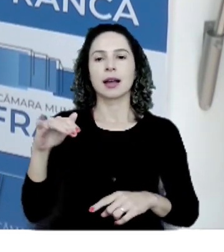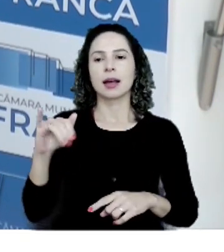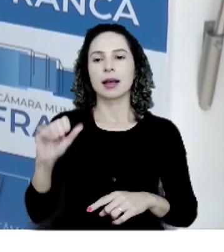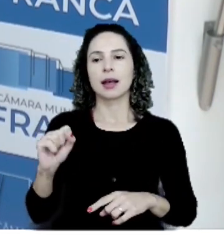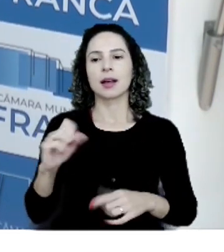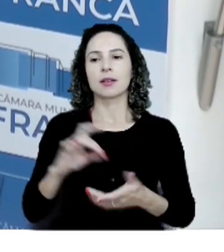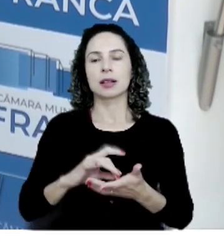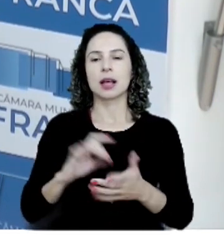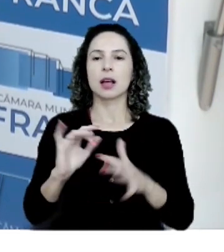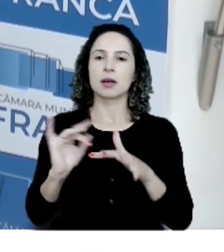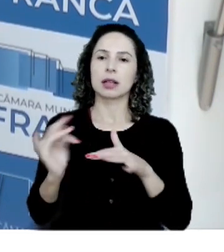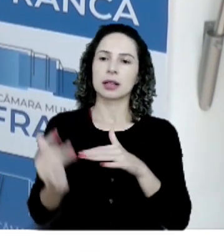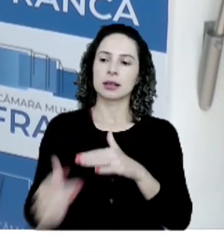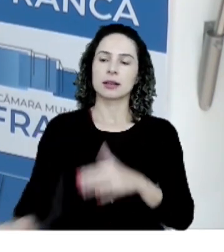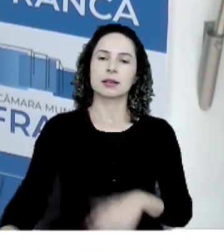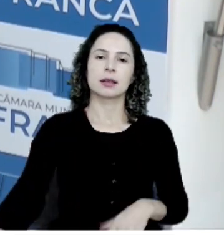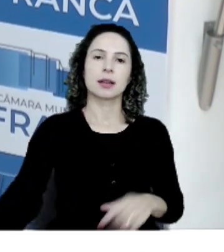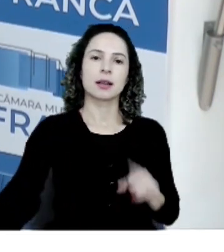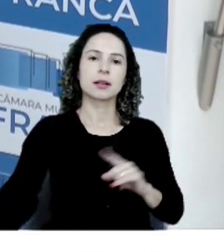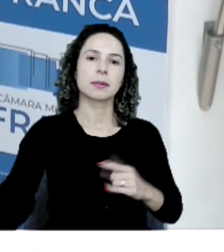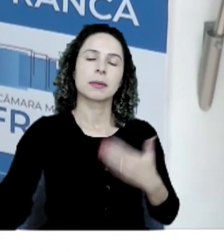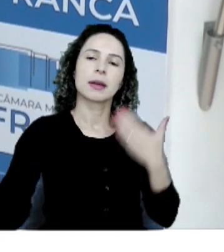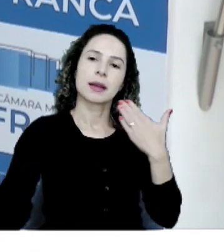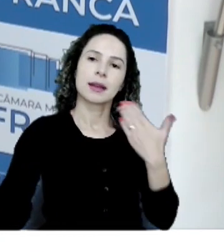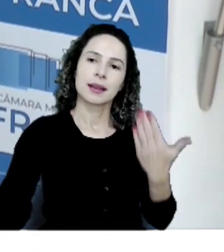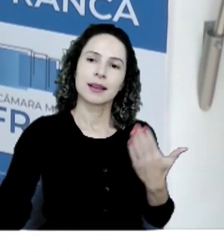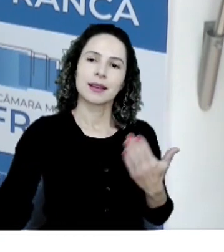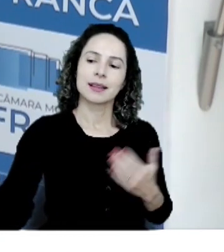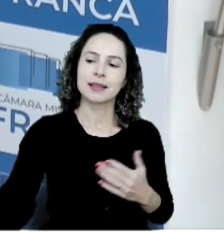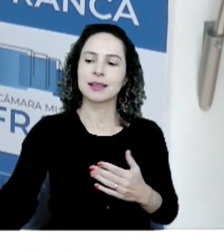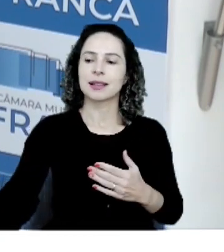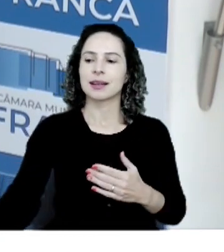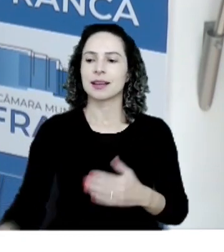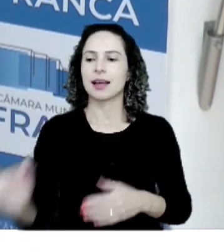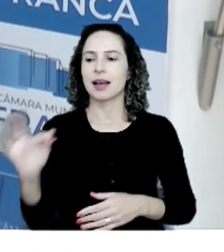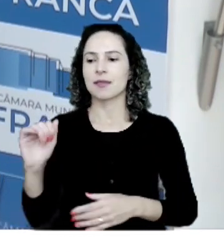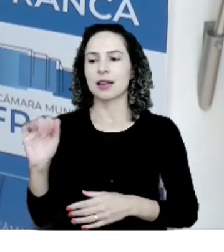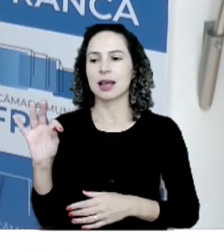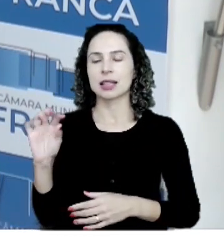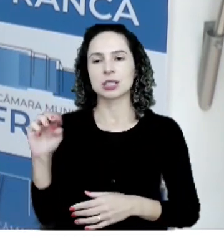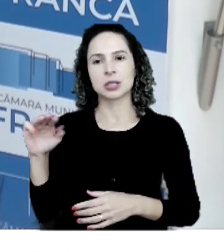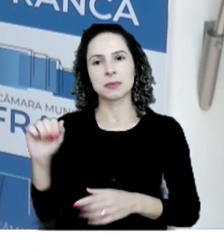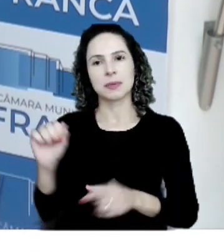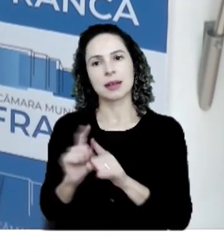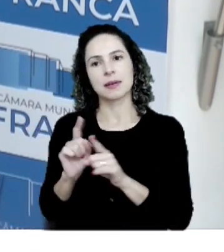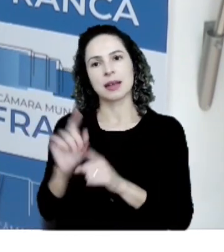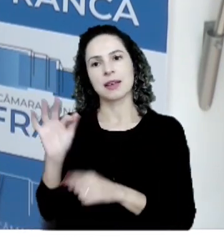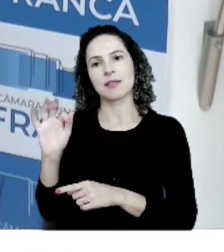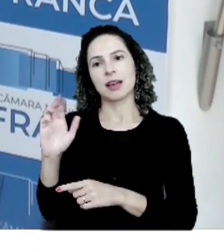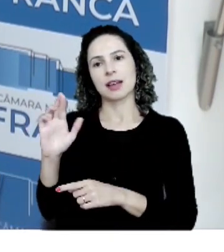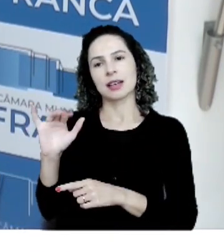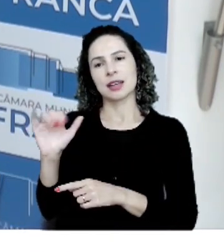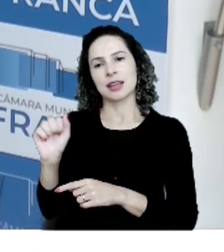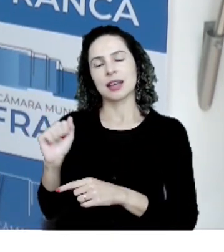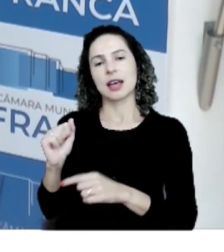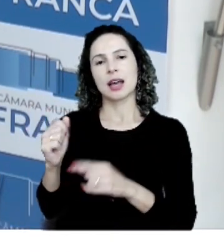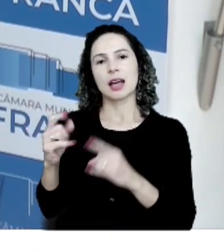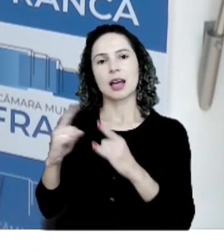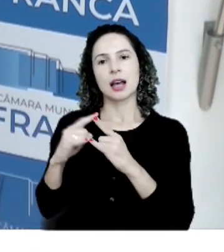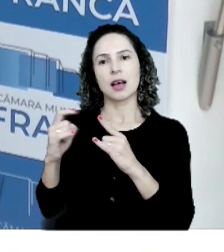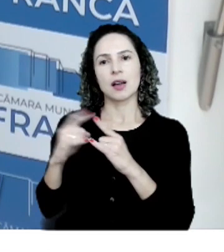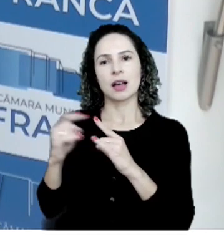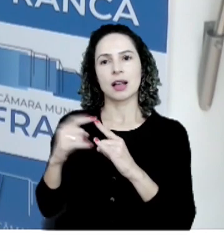redes sociais. Quero cumprimentar a Fátima e o Faria da Associação de